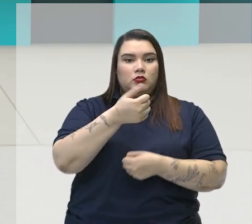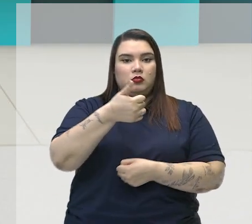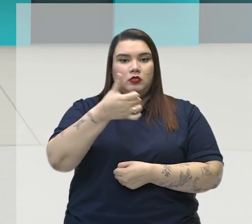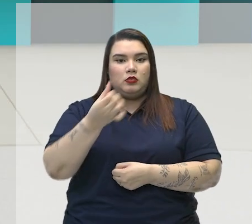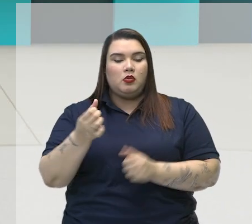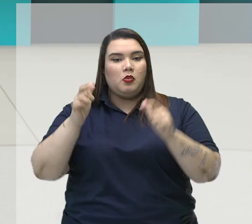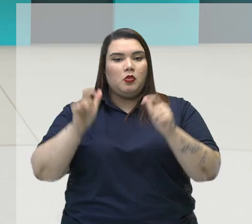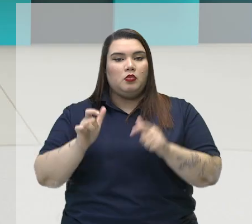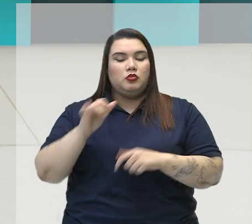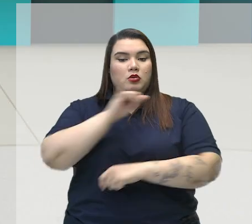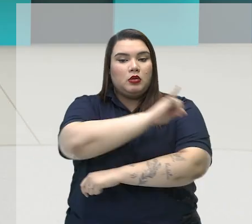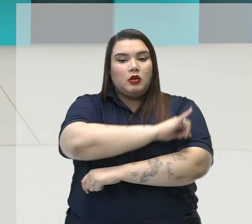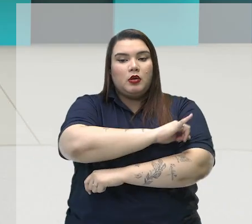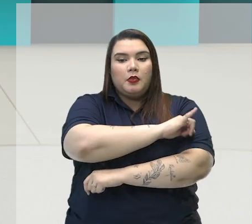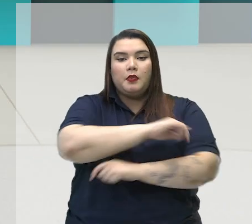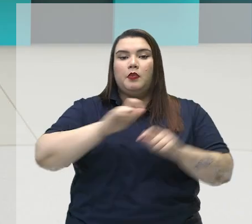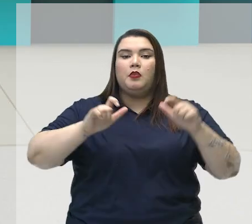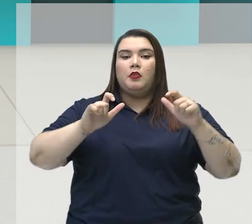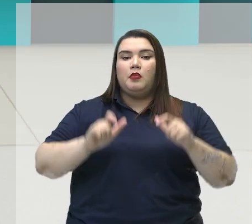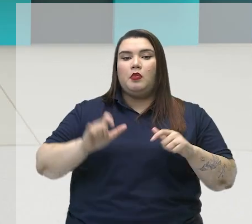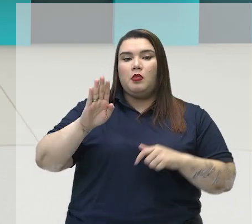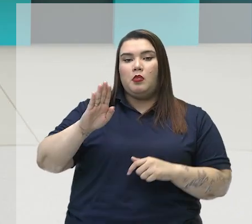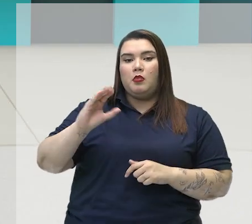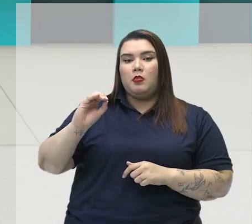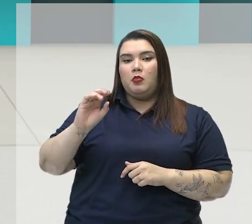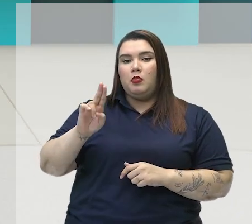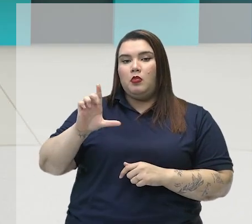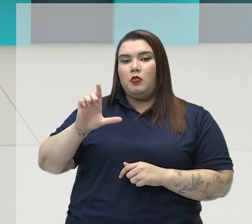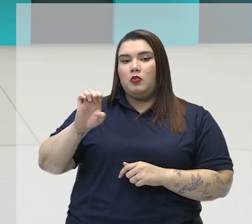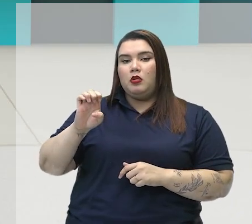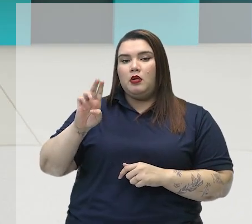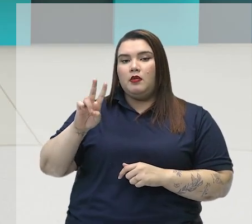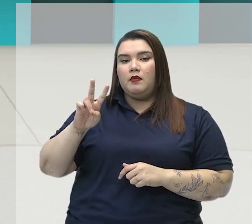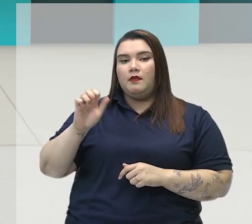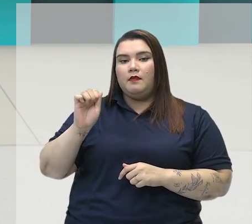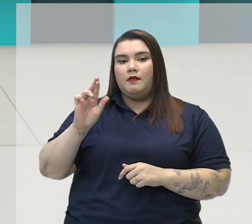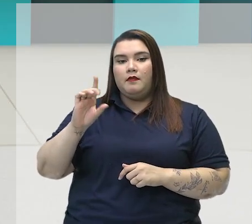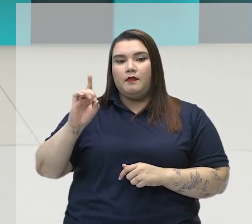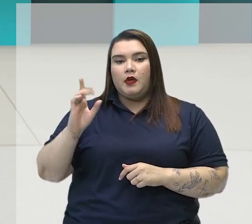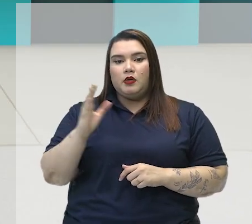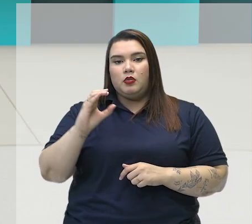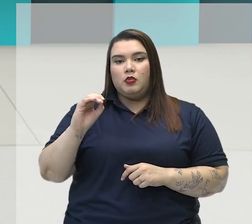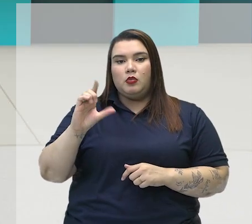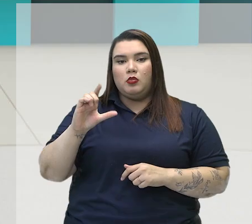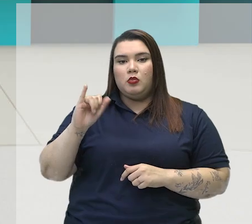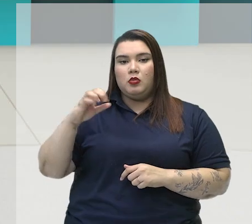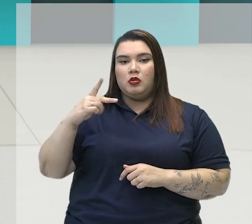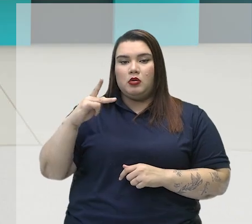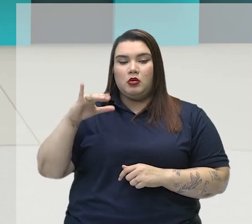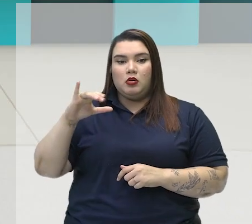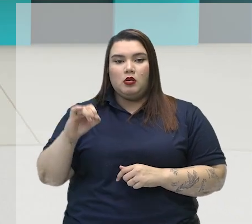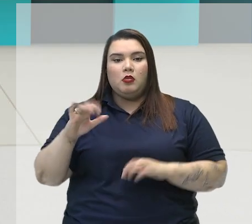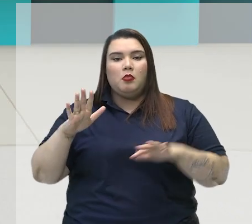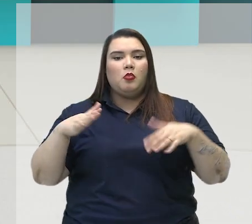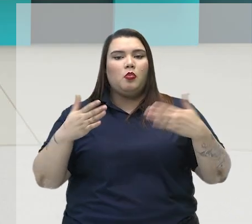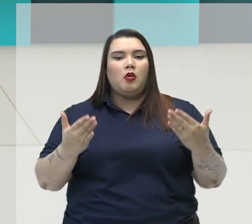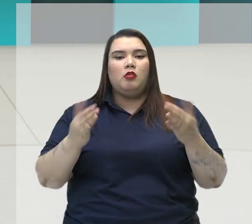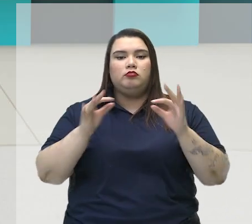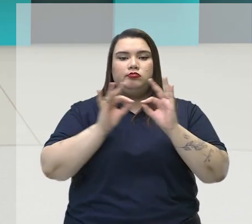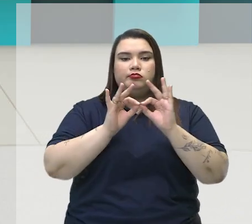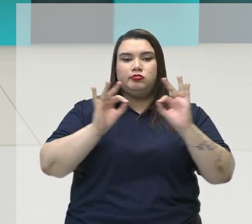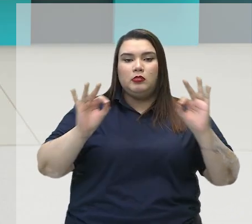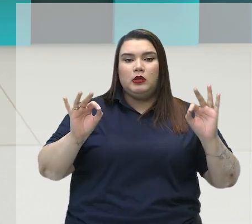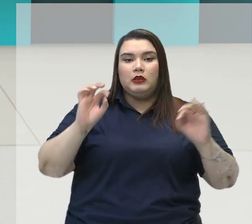no Boulevard Olímpico, zona portuária do Rio de Janeiro, e o tamanho dele é 3.000